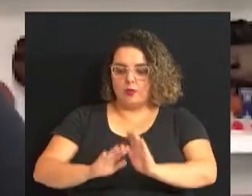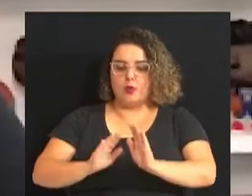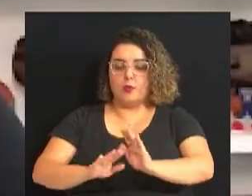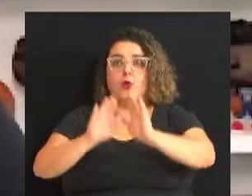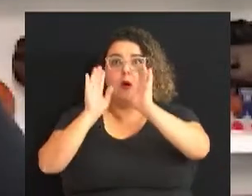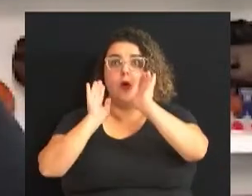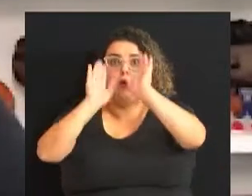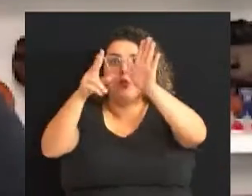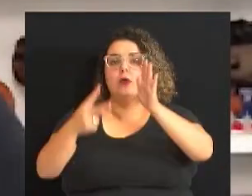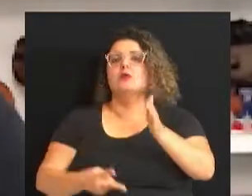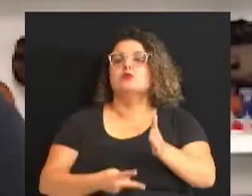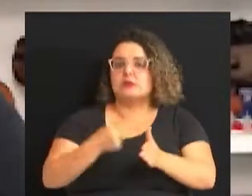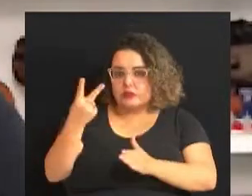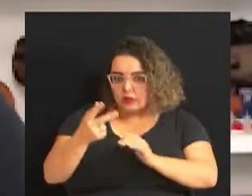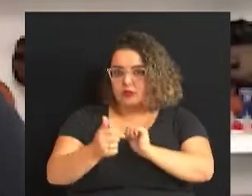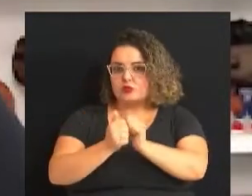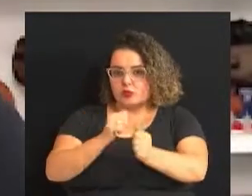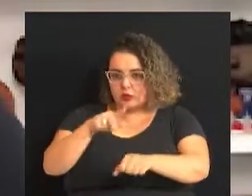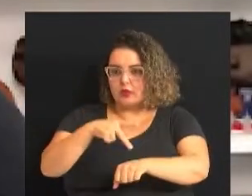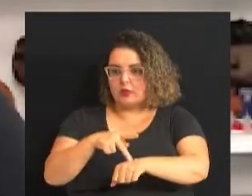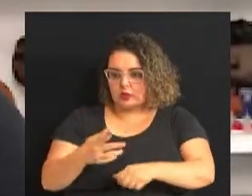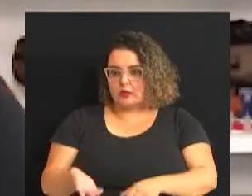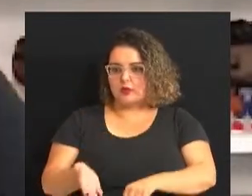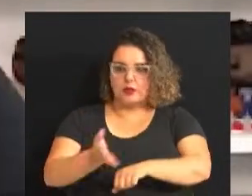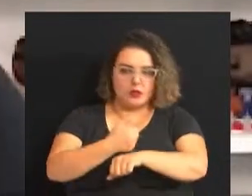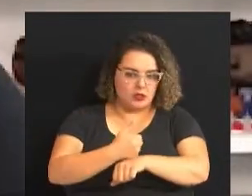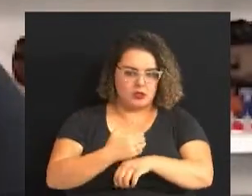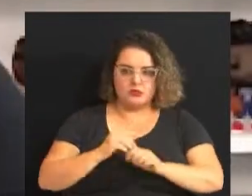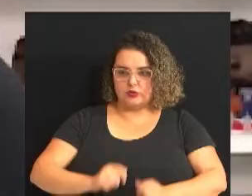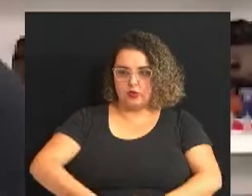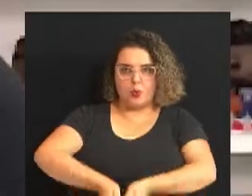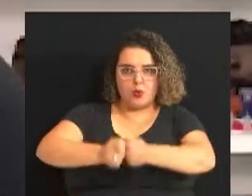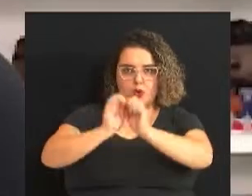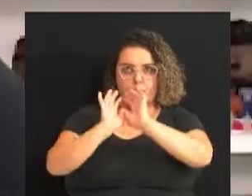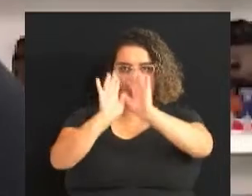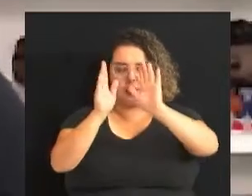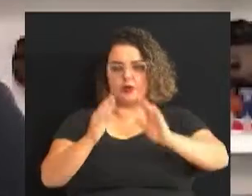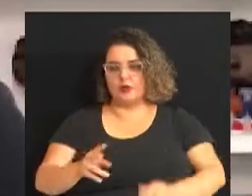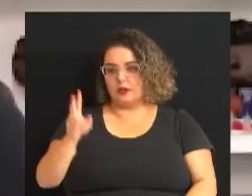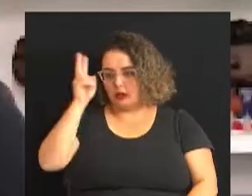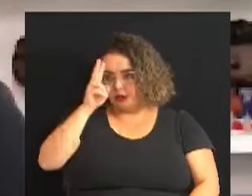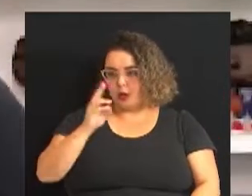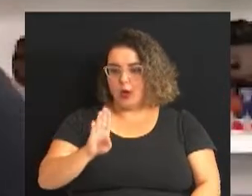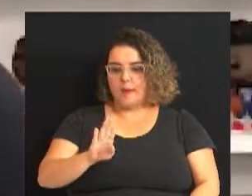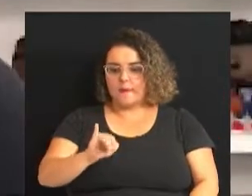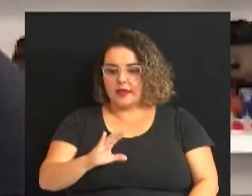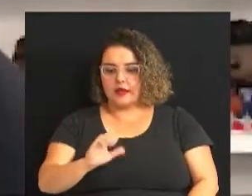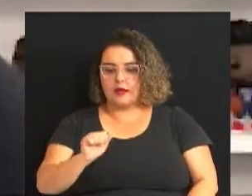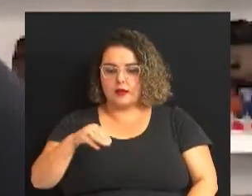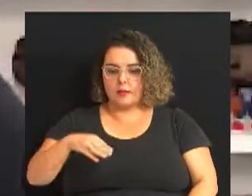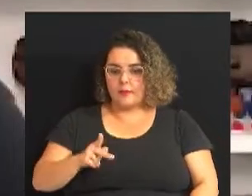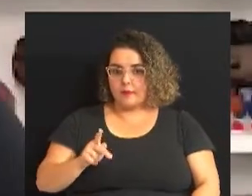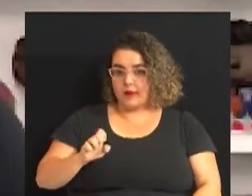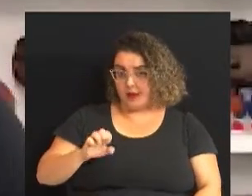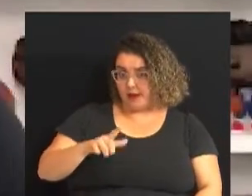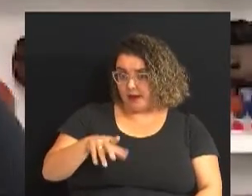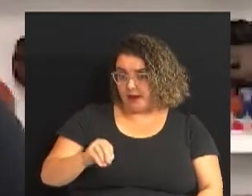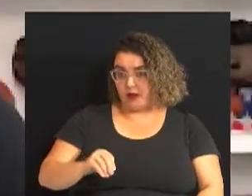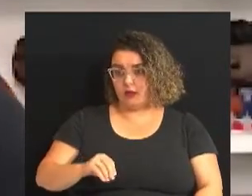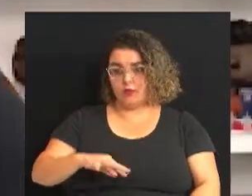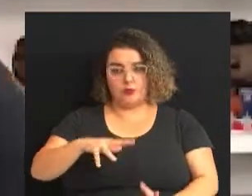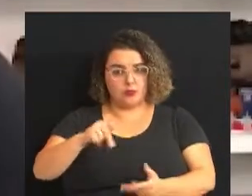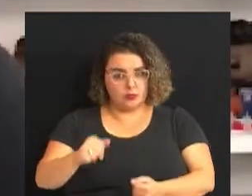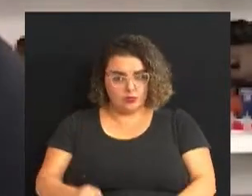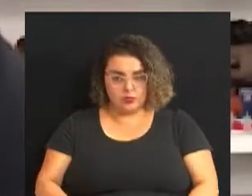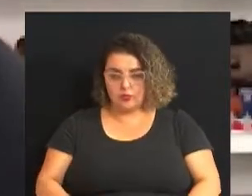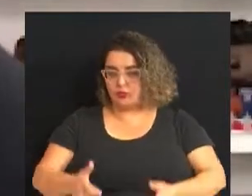segundo esporte do país, antes da ascensão do vôlei. O basquete, a gente tem que lembrar que foi bicampeão do mundo, tem 3 medalhas de bronze em Olimpíada, tem